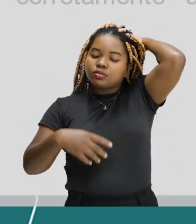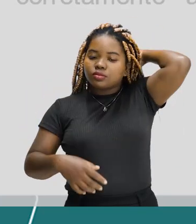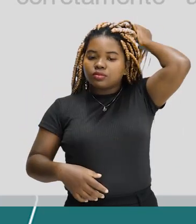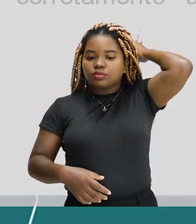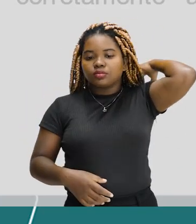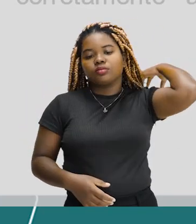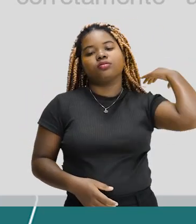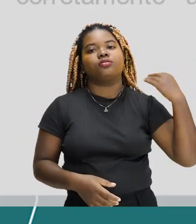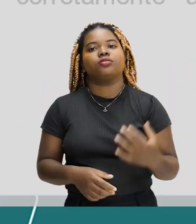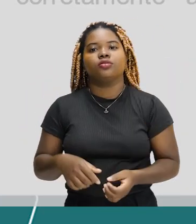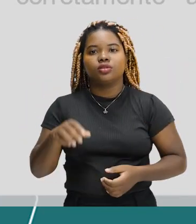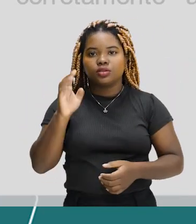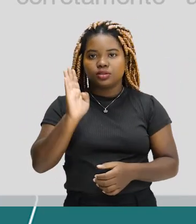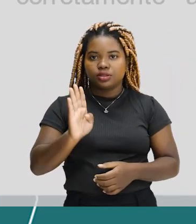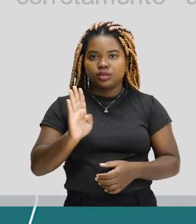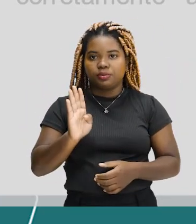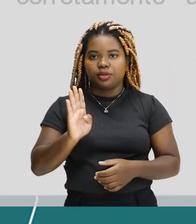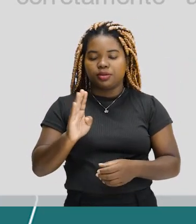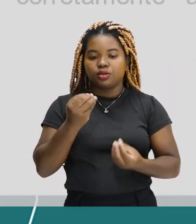Então a letra B